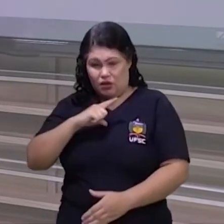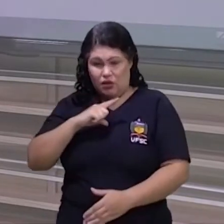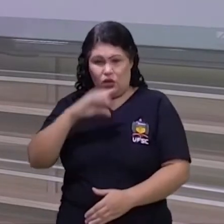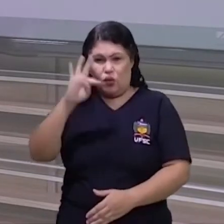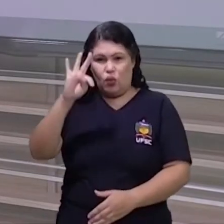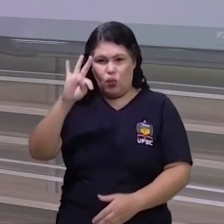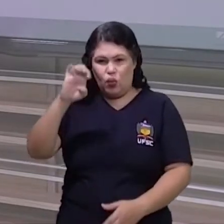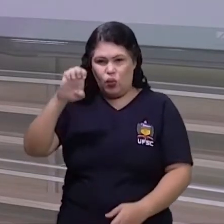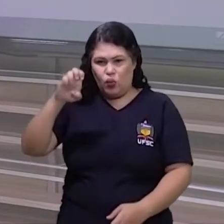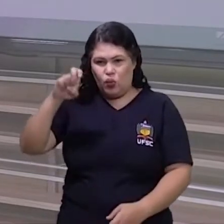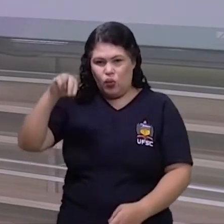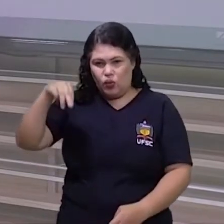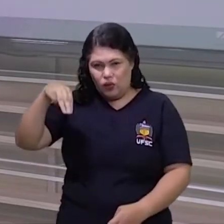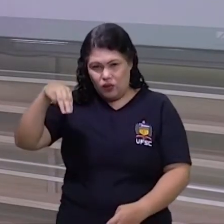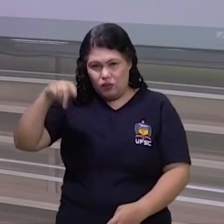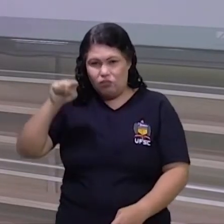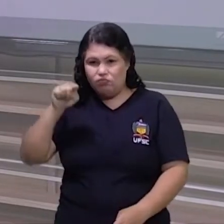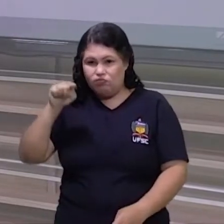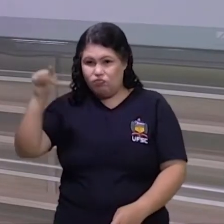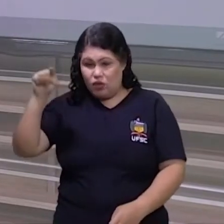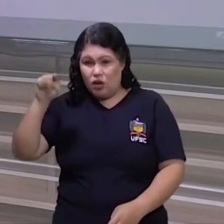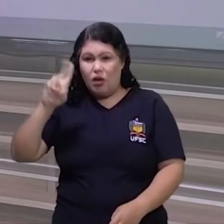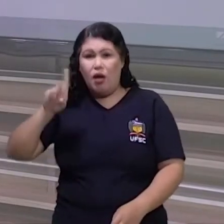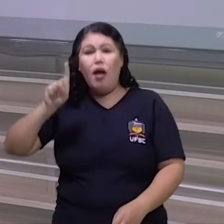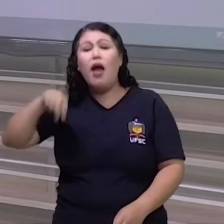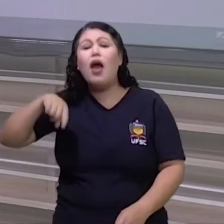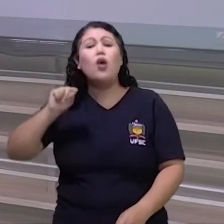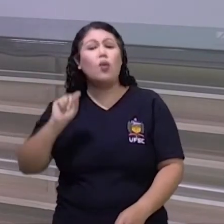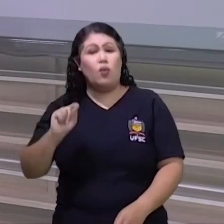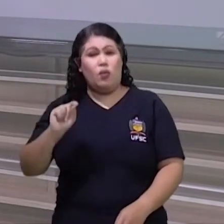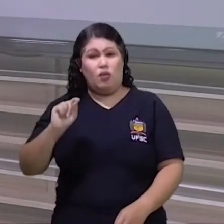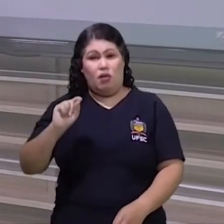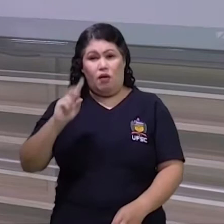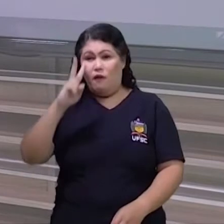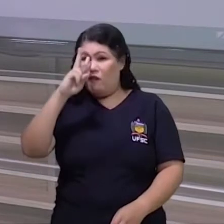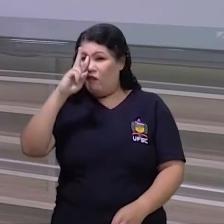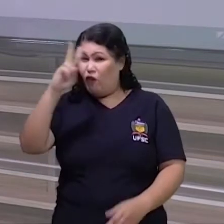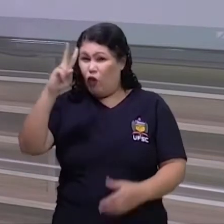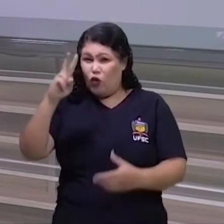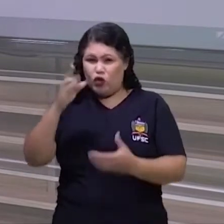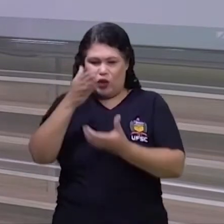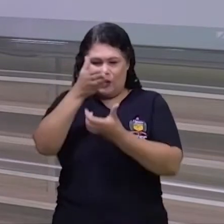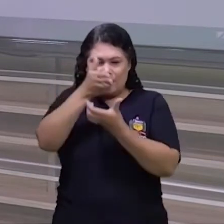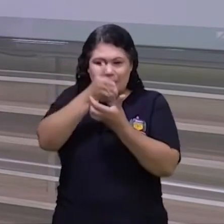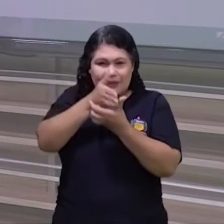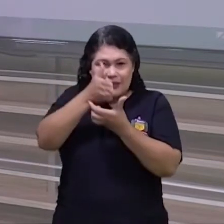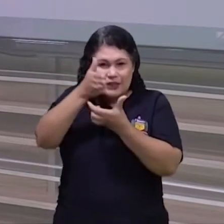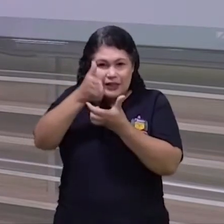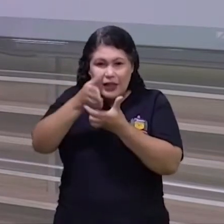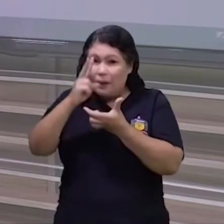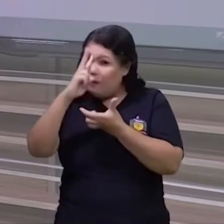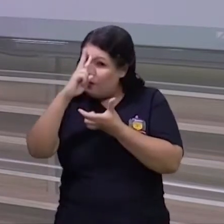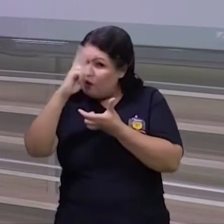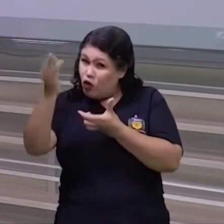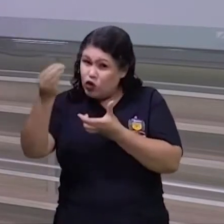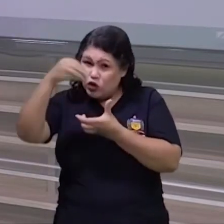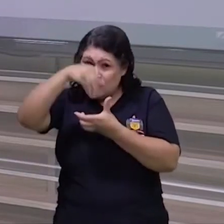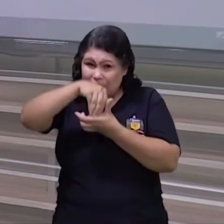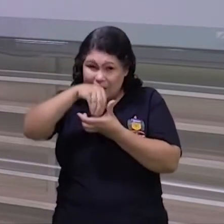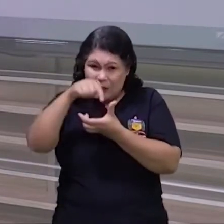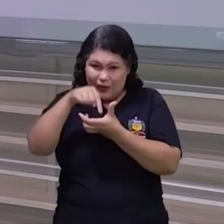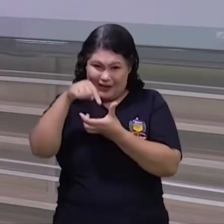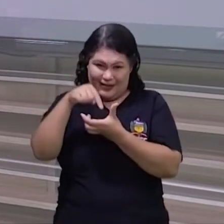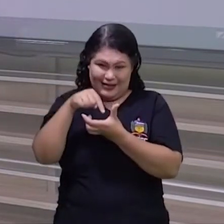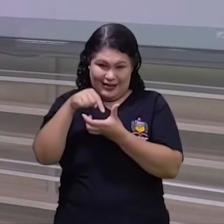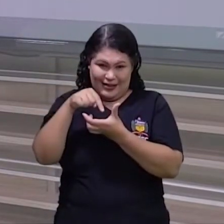O tem é a sílaba mais forte. Quando eu digo contem aos seus pais, aí a sílaba mais forte é com, e